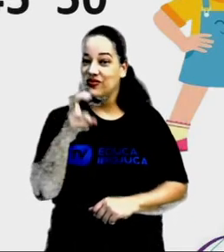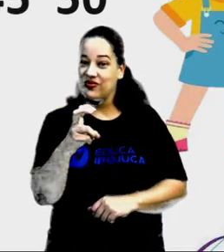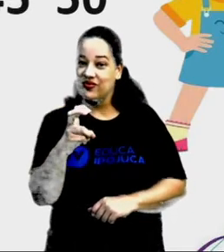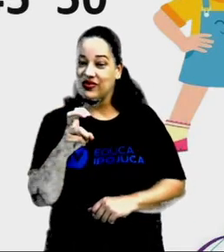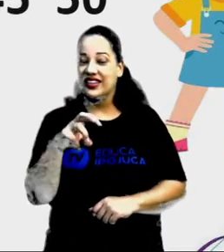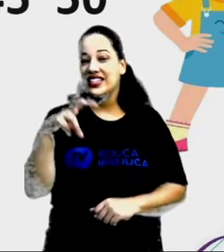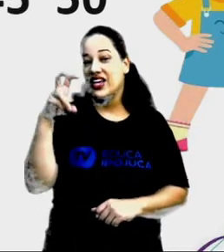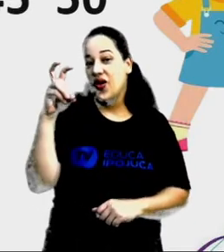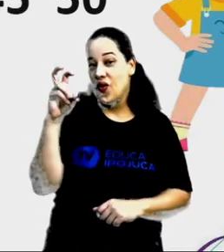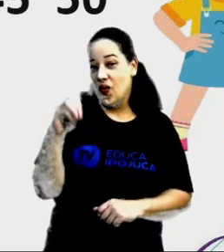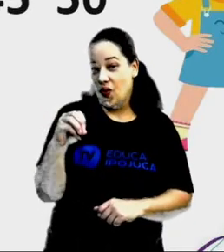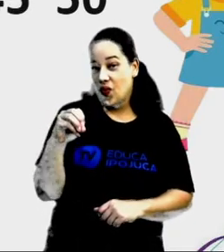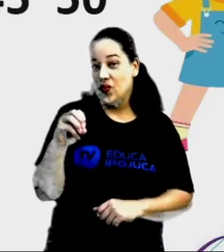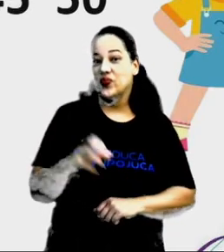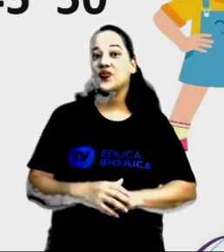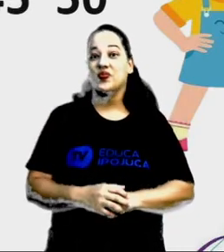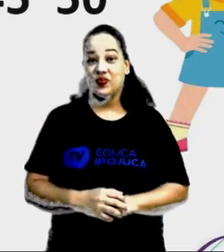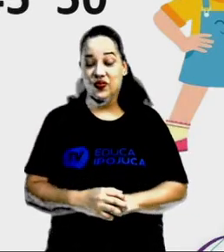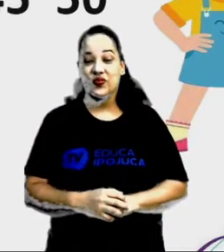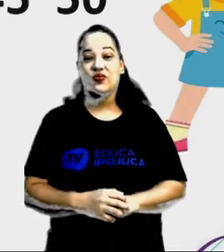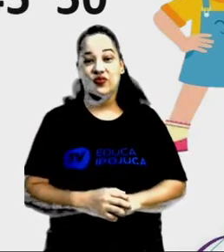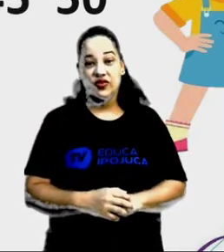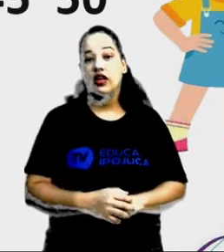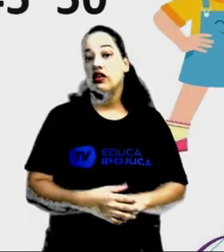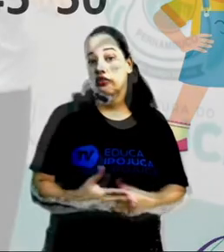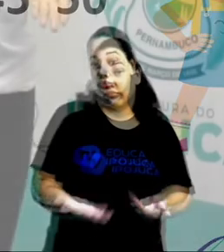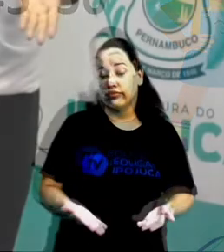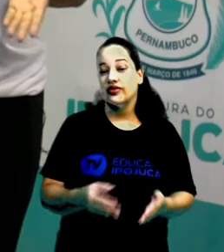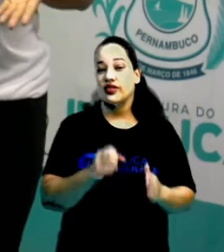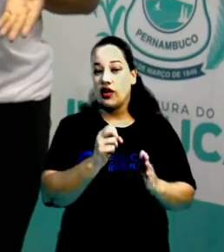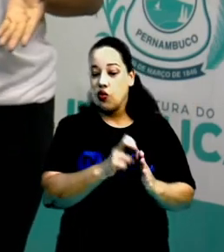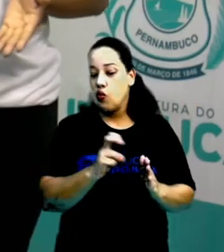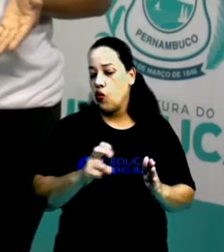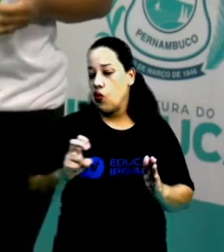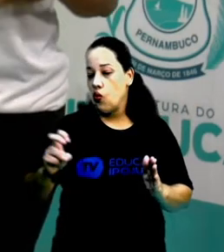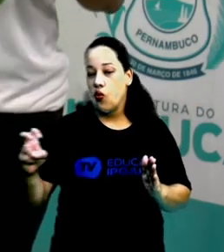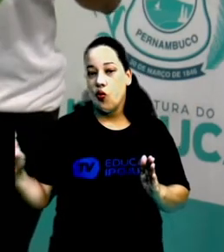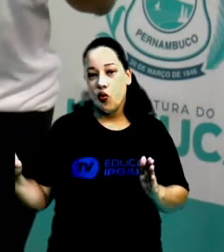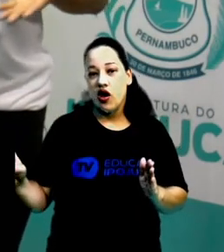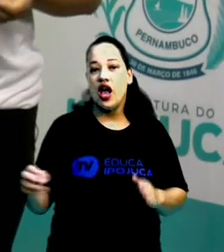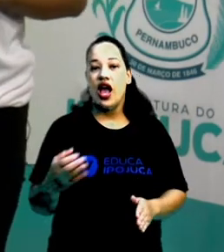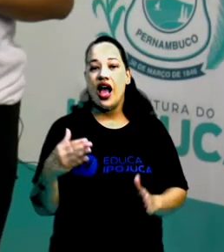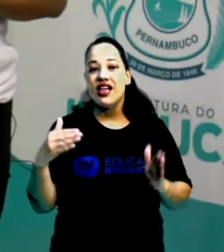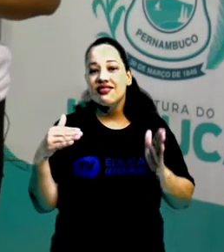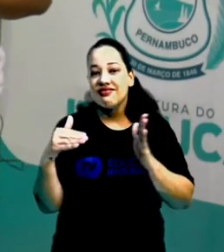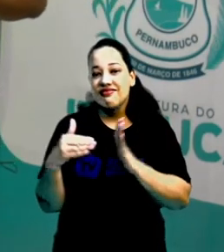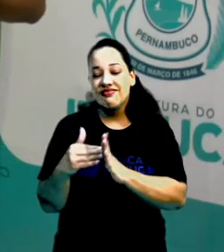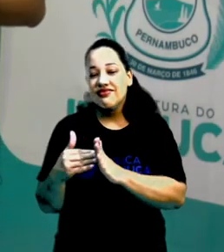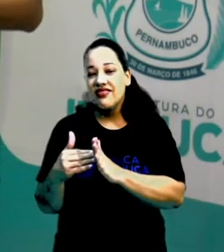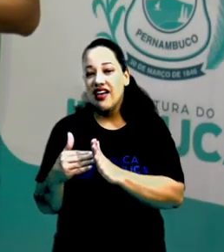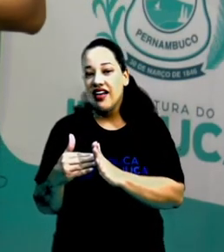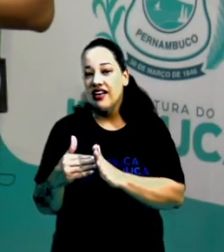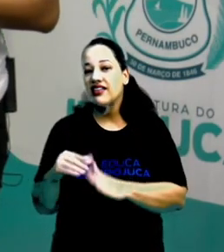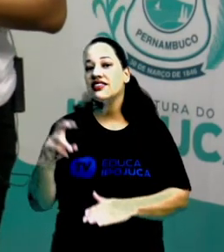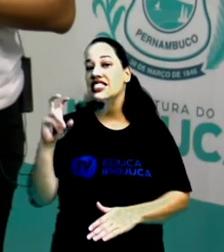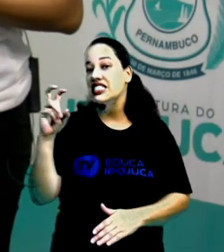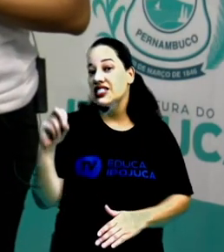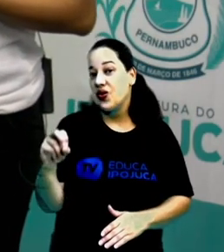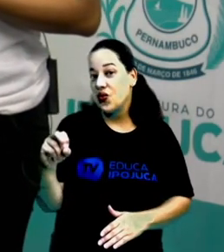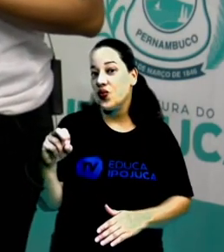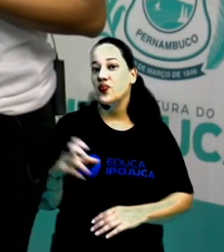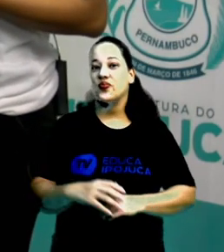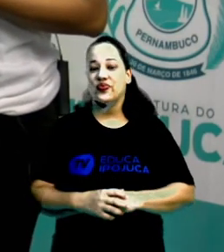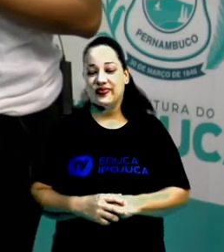45, 50. Contamos de 5 em 5 até chegar